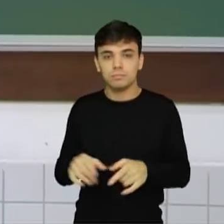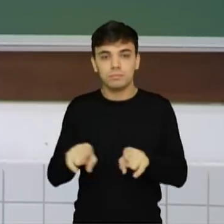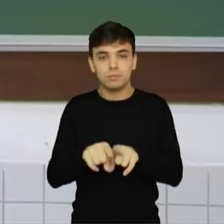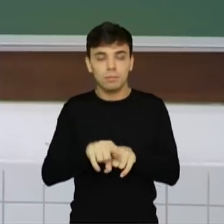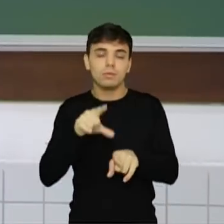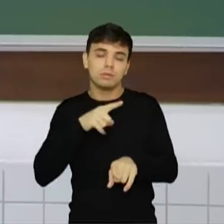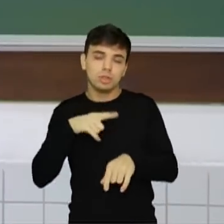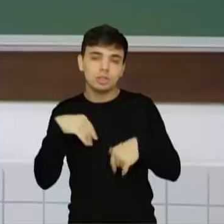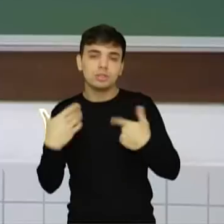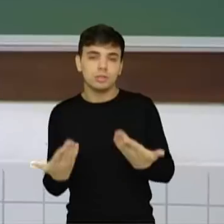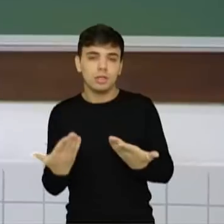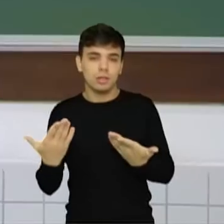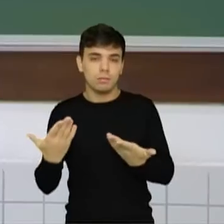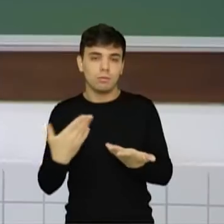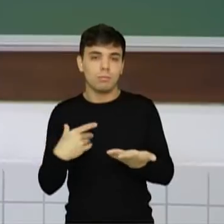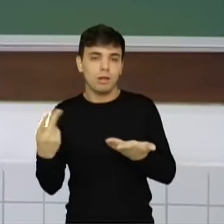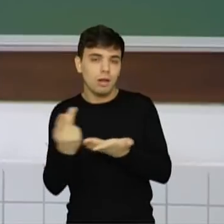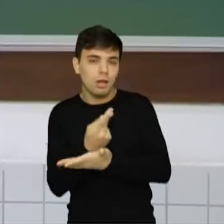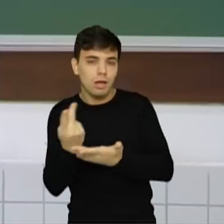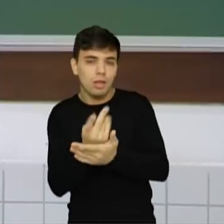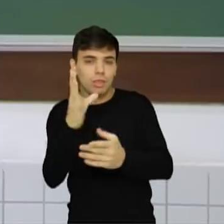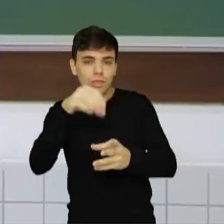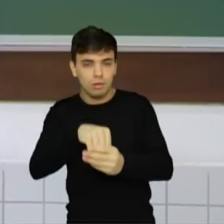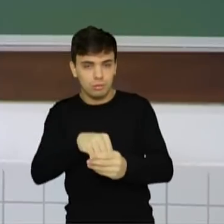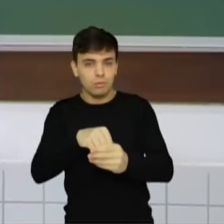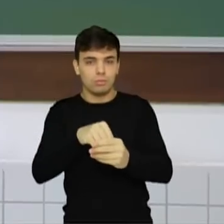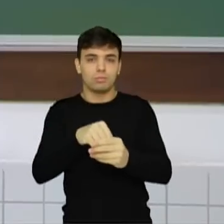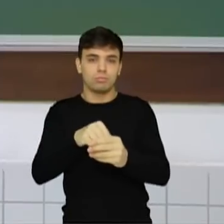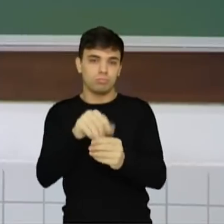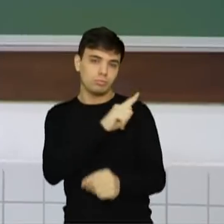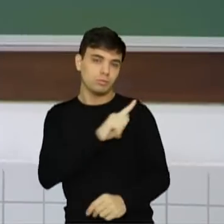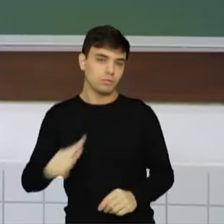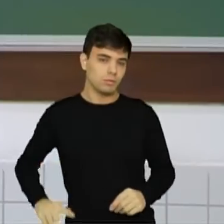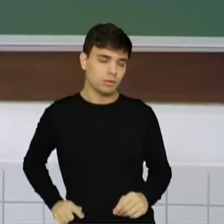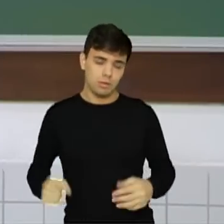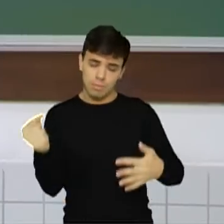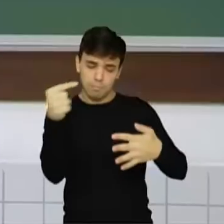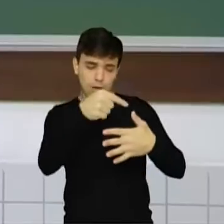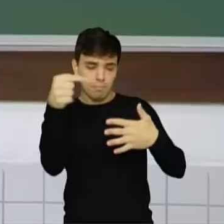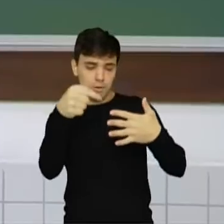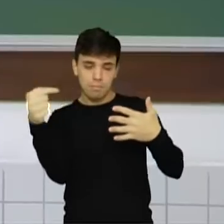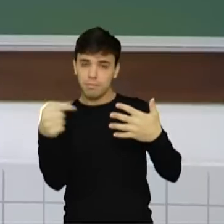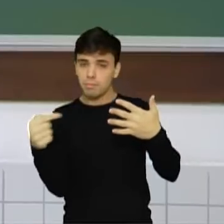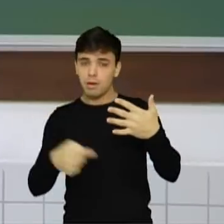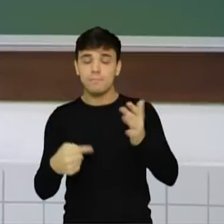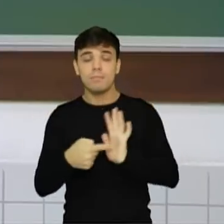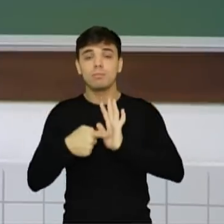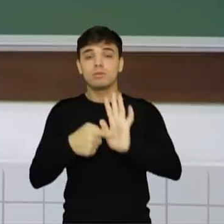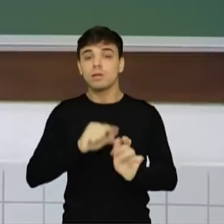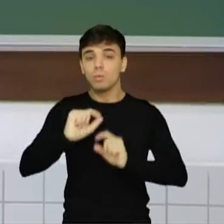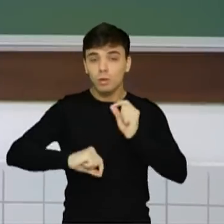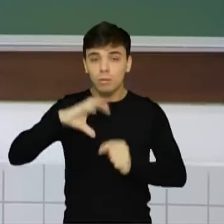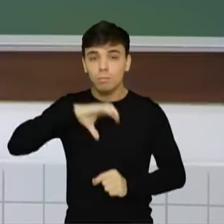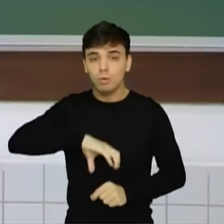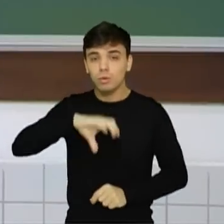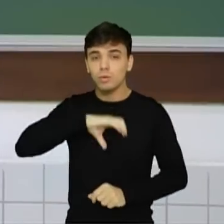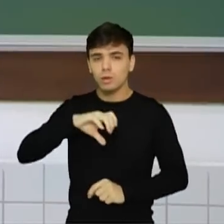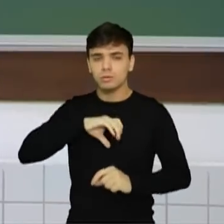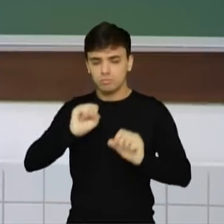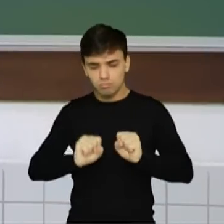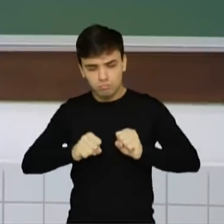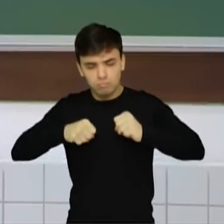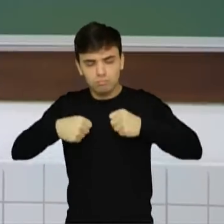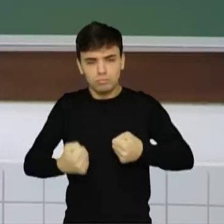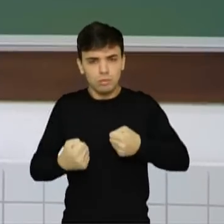sonegação fiscal, a corrupção dentro do próprio governo. Então são algumas medidas aí que vão mostrar que Portugal estava endurecendo a